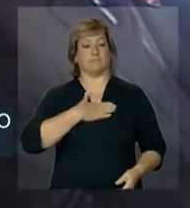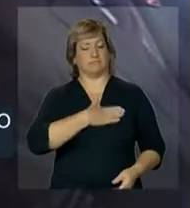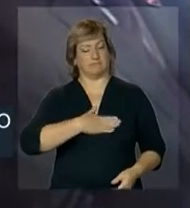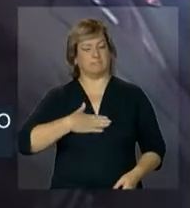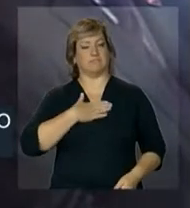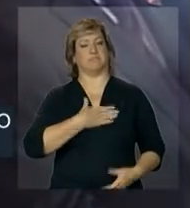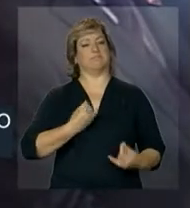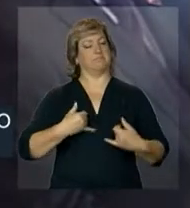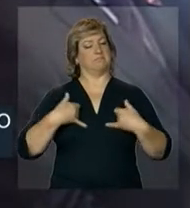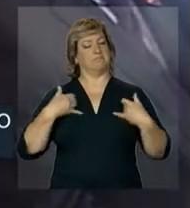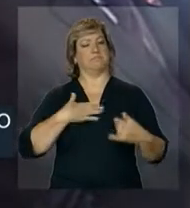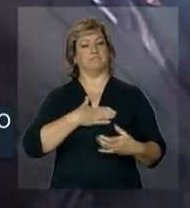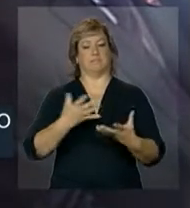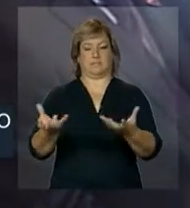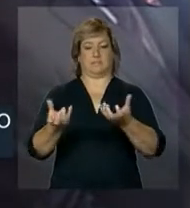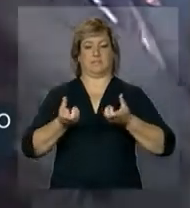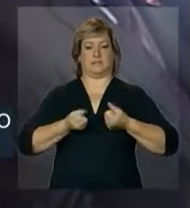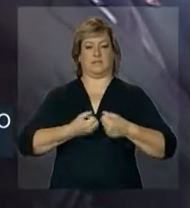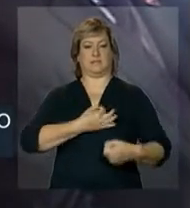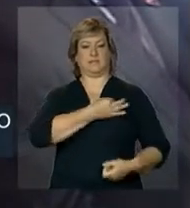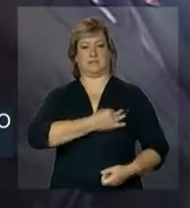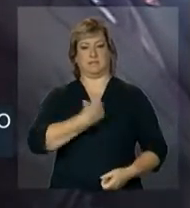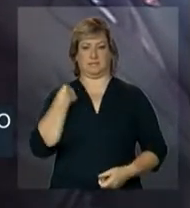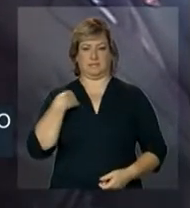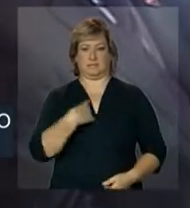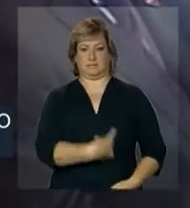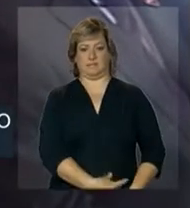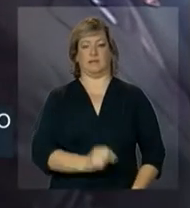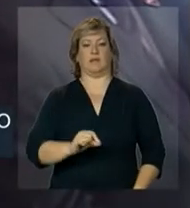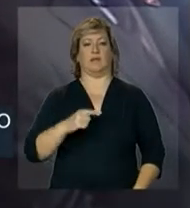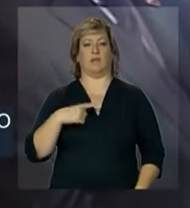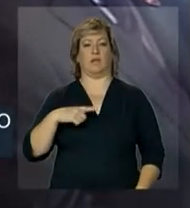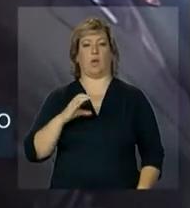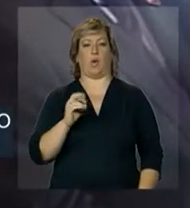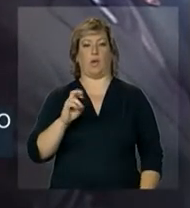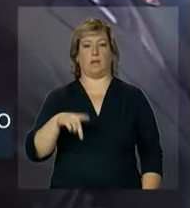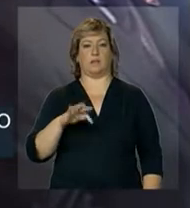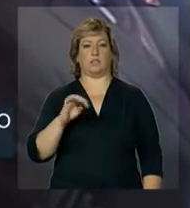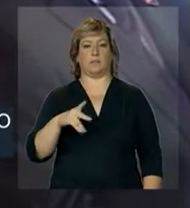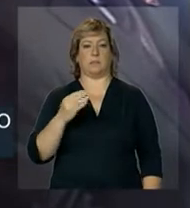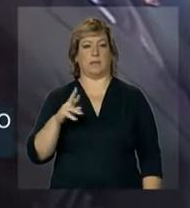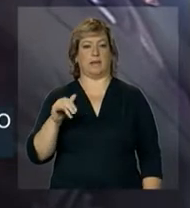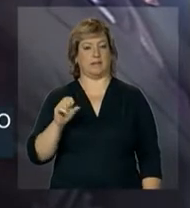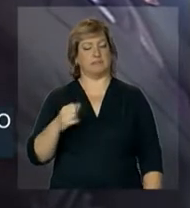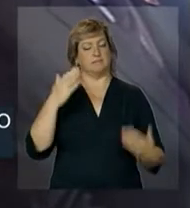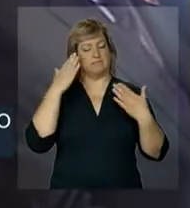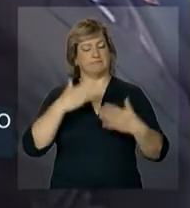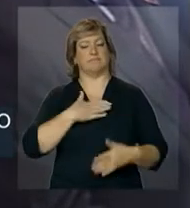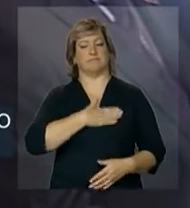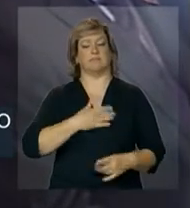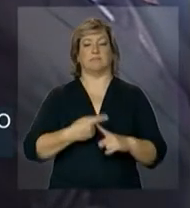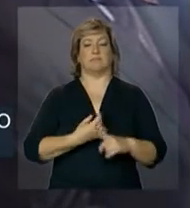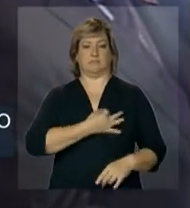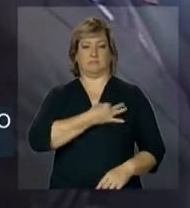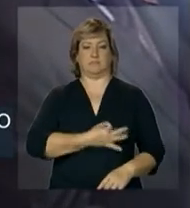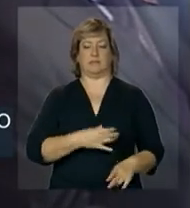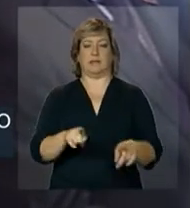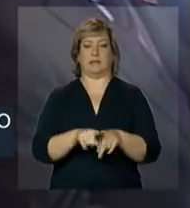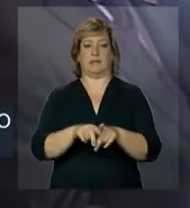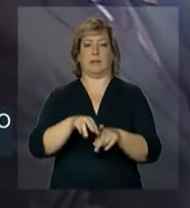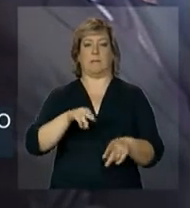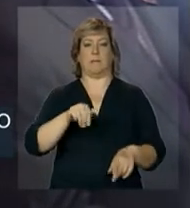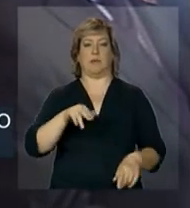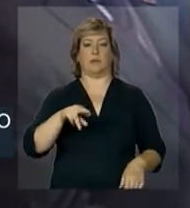receber a Gran Cruz da Ordem dos Timbiras e também a medalha Manuel